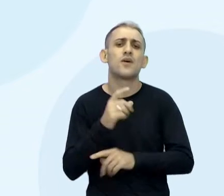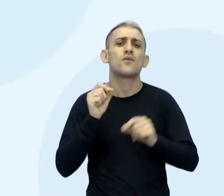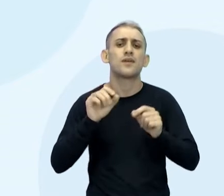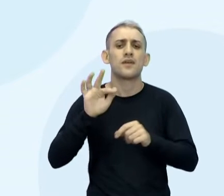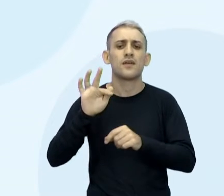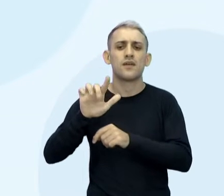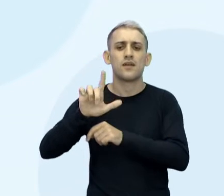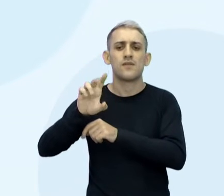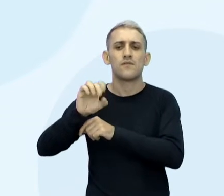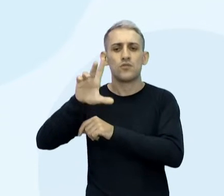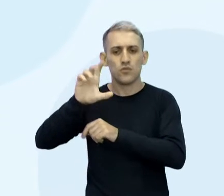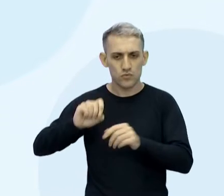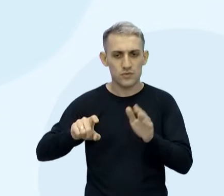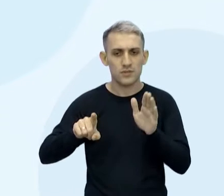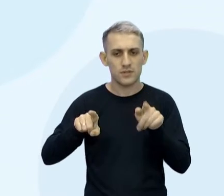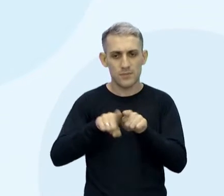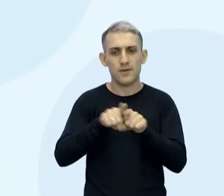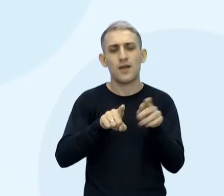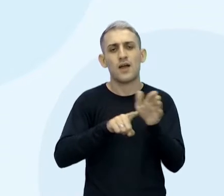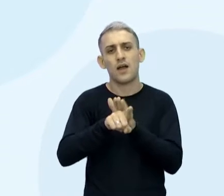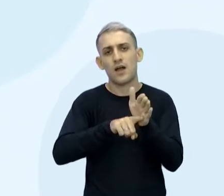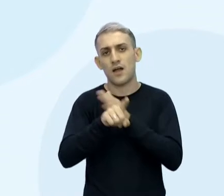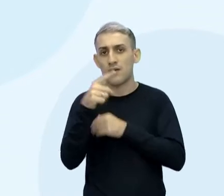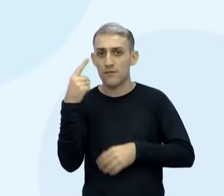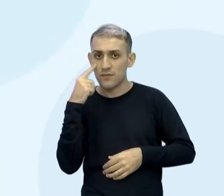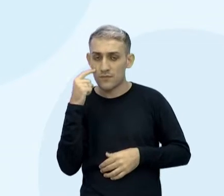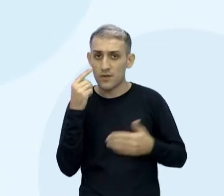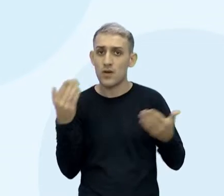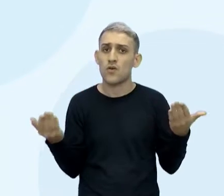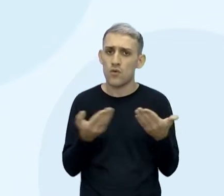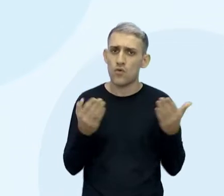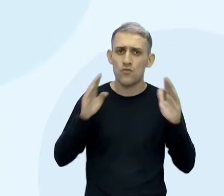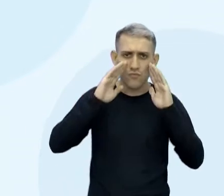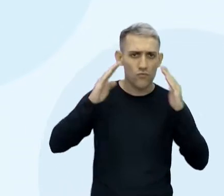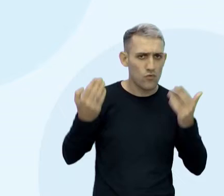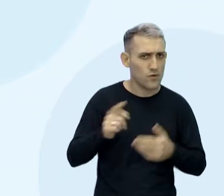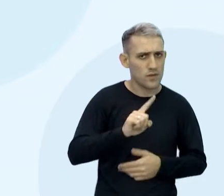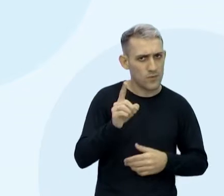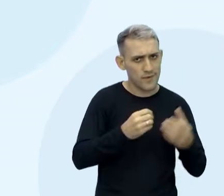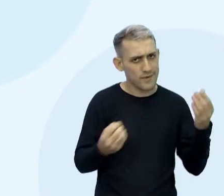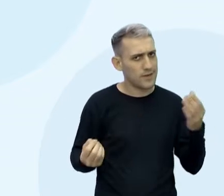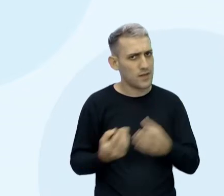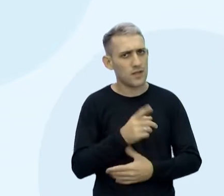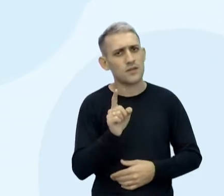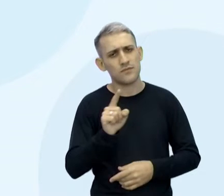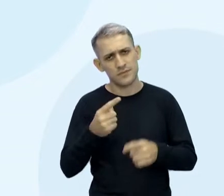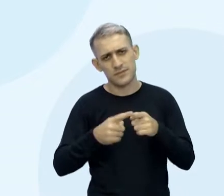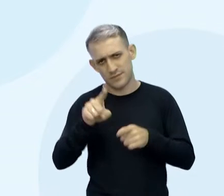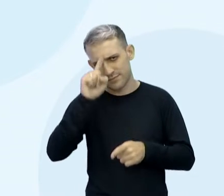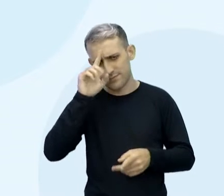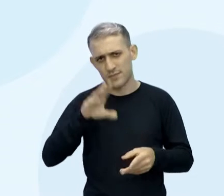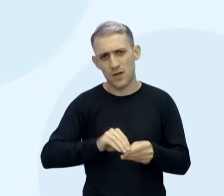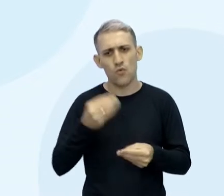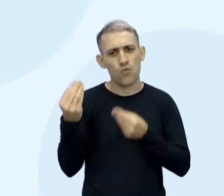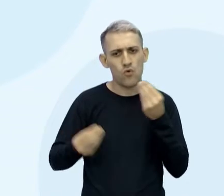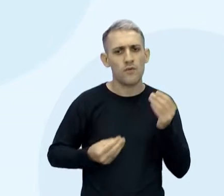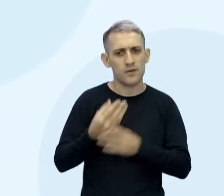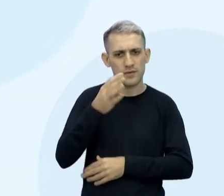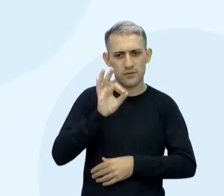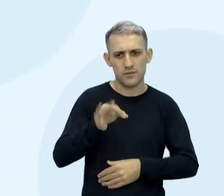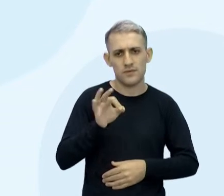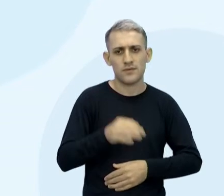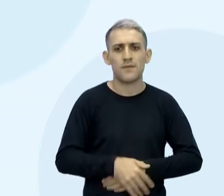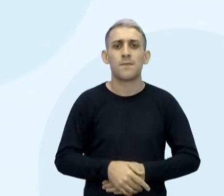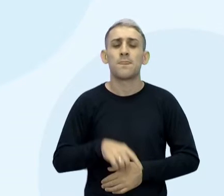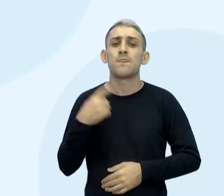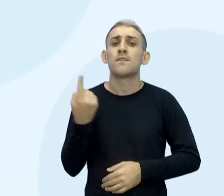fluxo e analisar? Olha, hoje o intuito não é criar fluxograma, vocês já sabem como criar fluxogramas, tá bom? O